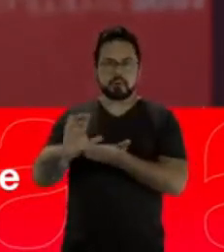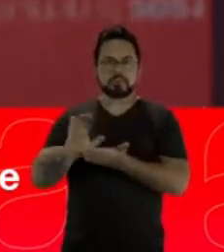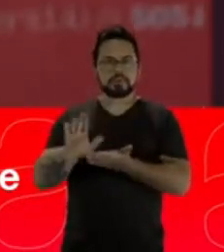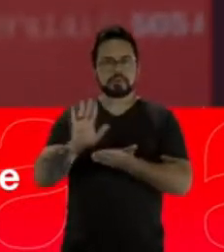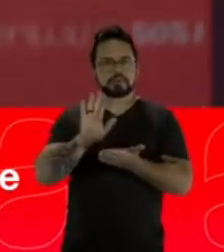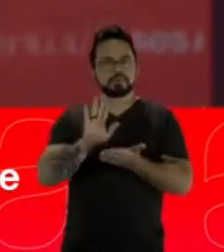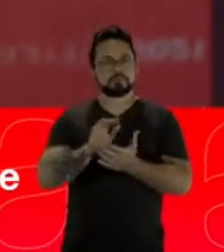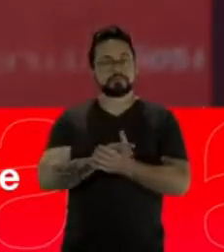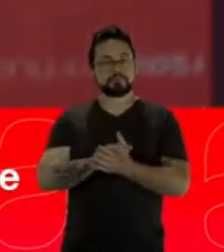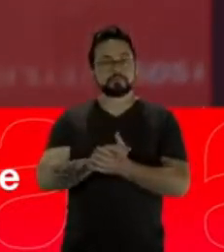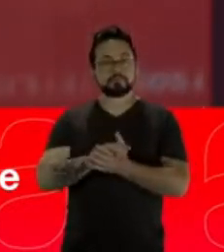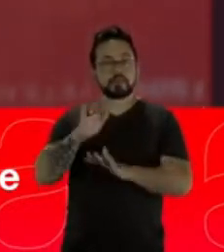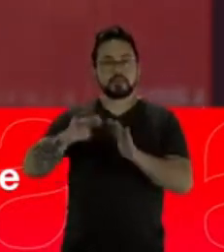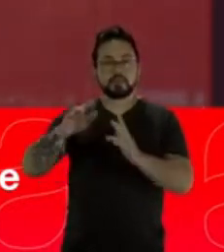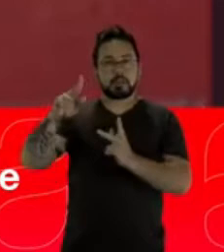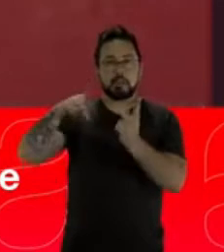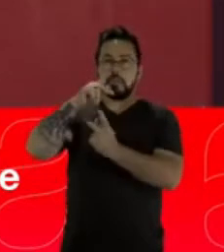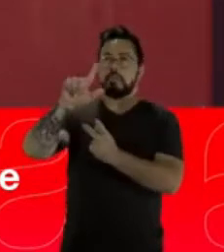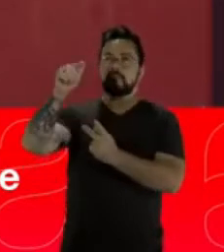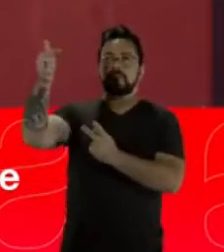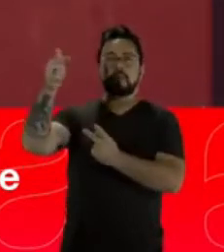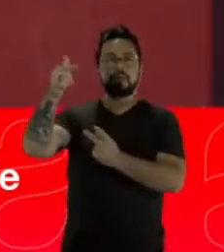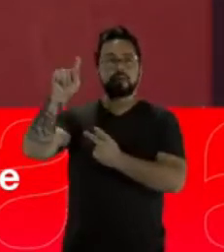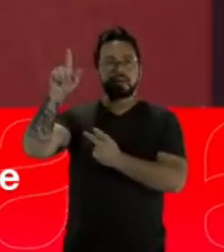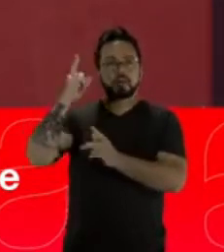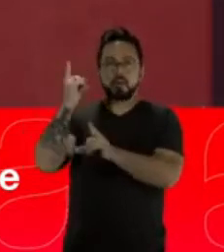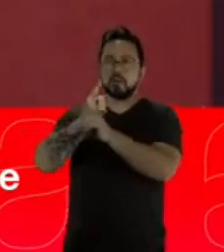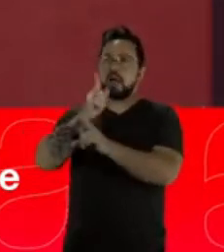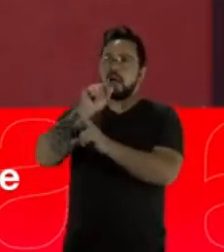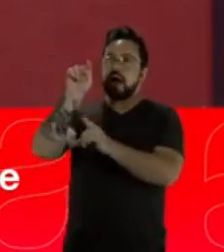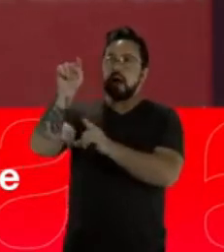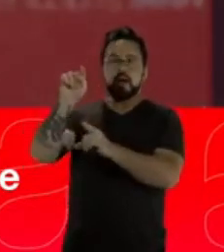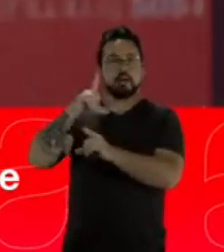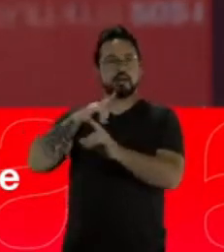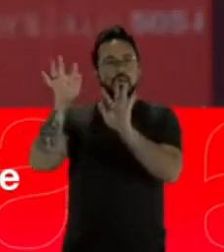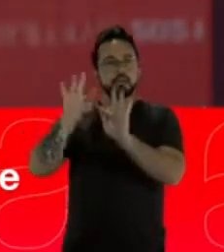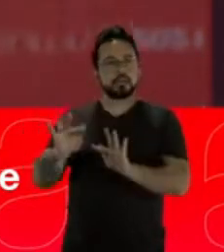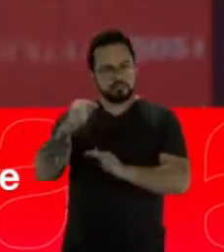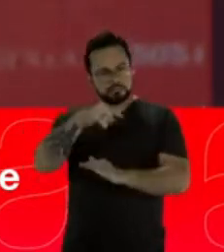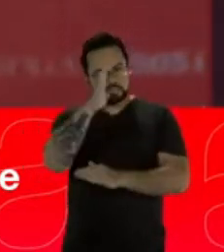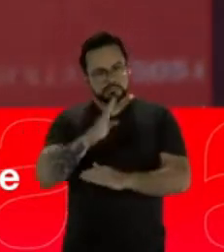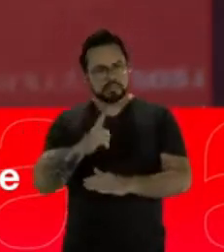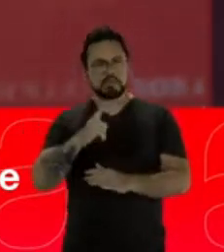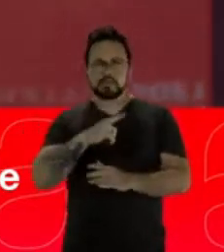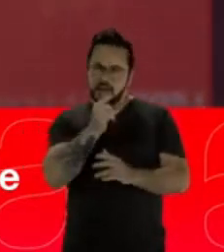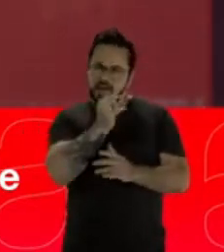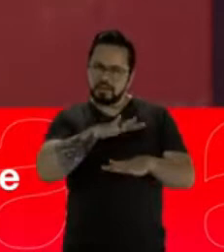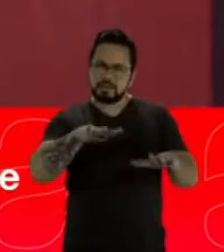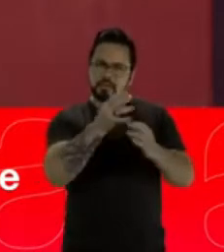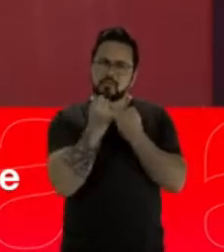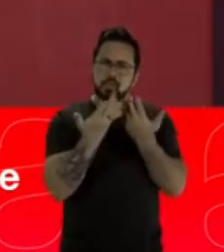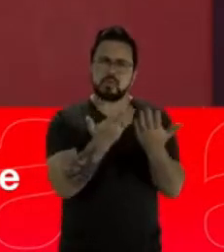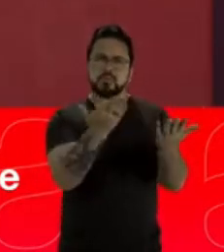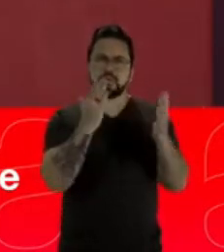não sei o quê. Marte, para achar uma gota d'água, eles ficam felizaços. É. Cheio de água boa. Ninguém quer arrumar um rio. Por